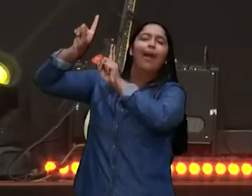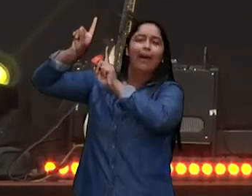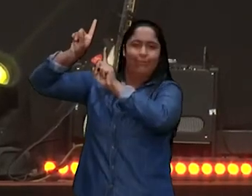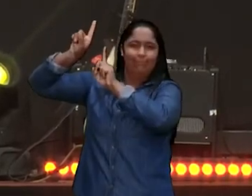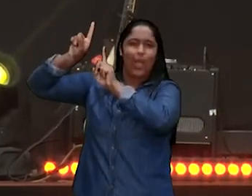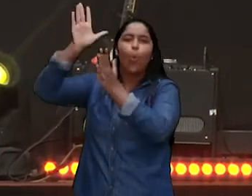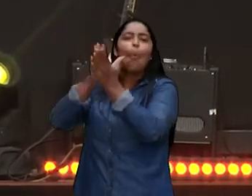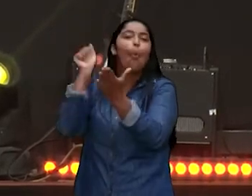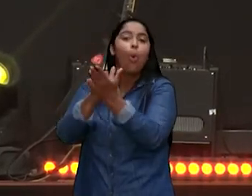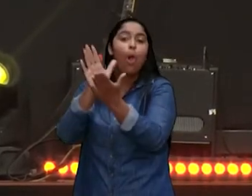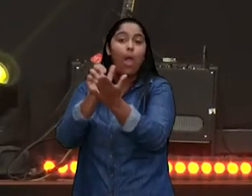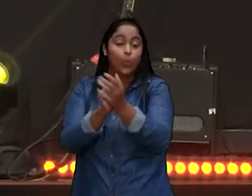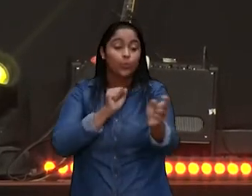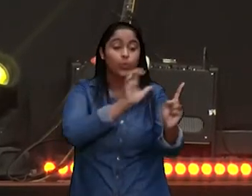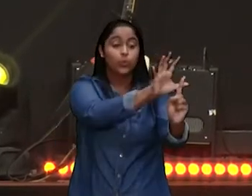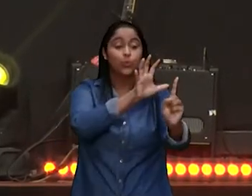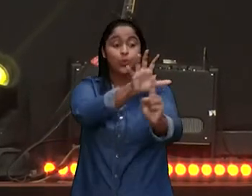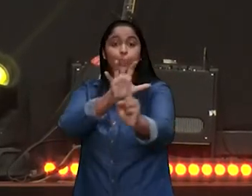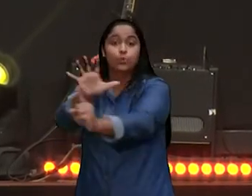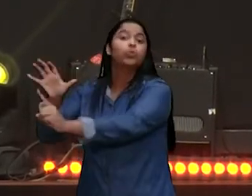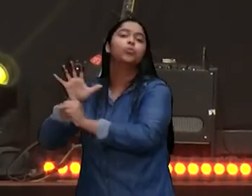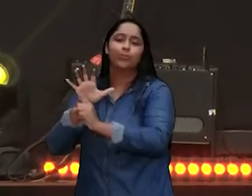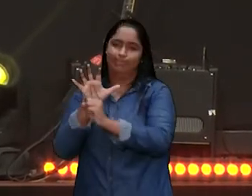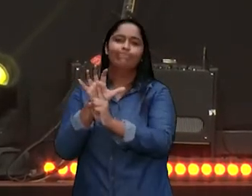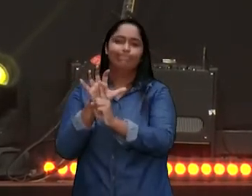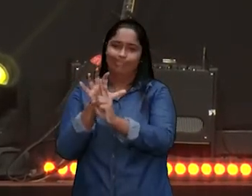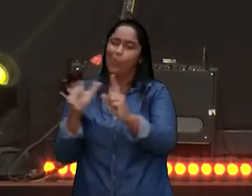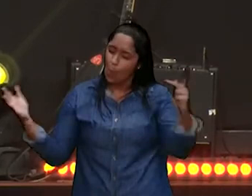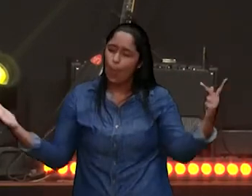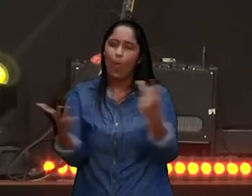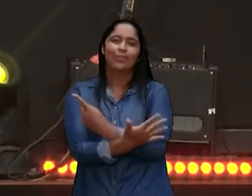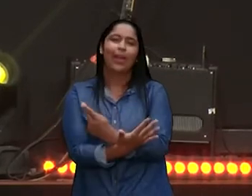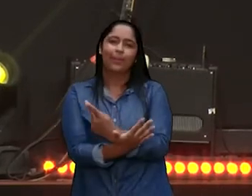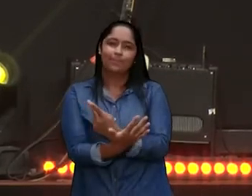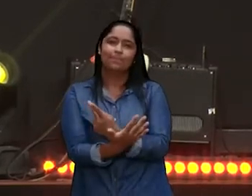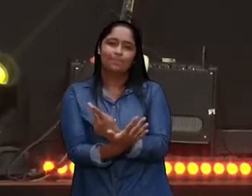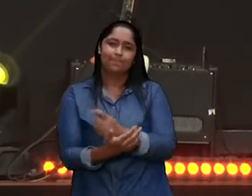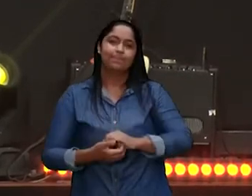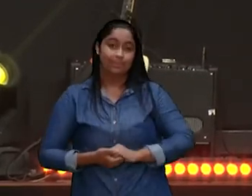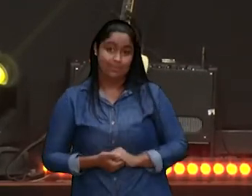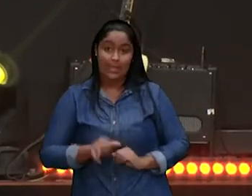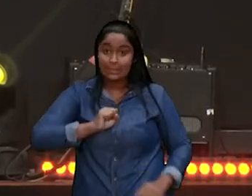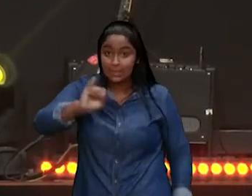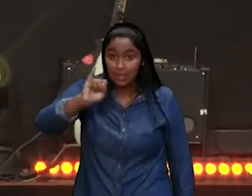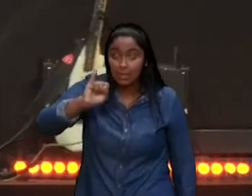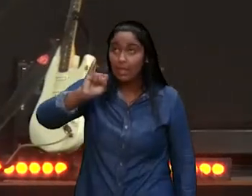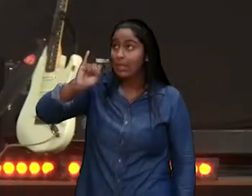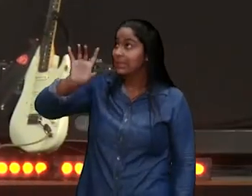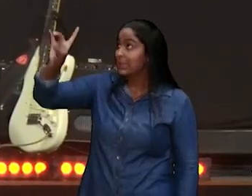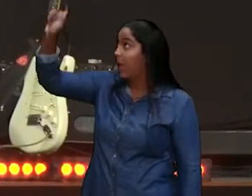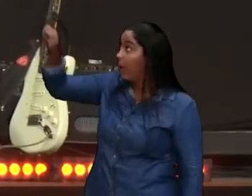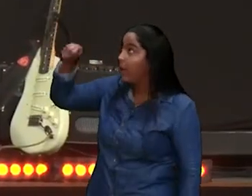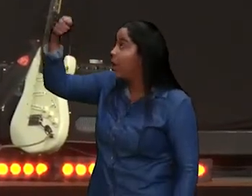se eu sou Fruto do Amor Jesus onde eu chego transformação amor tem que chegar se eu tenho um príncipe da